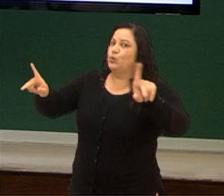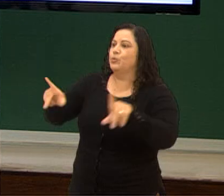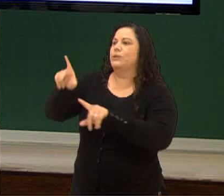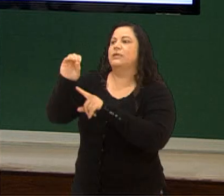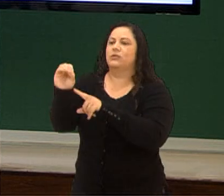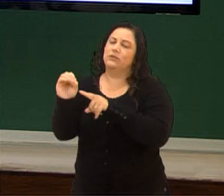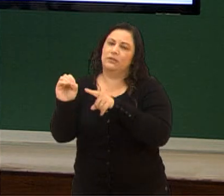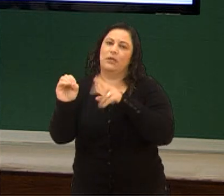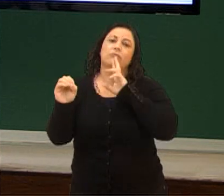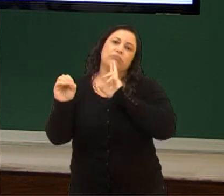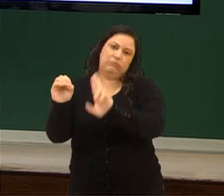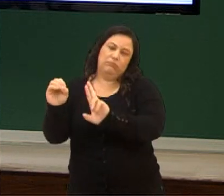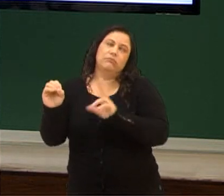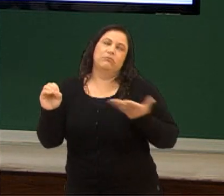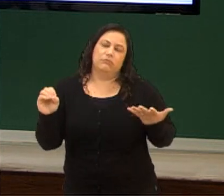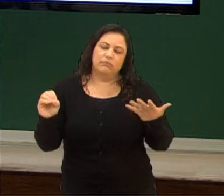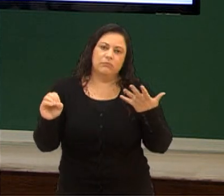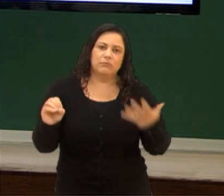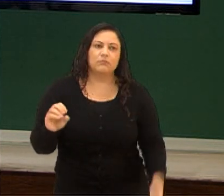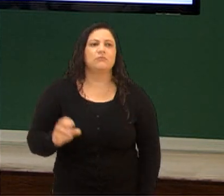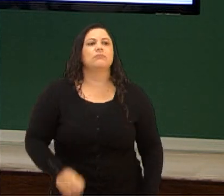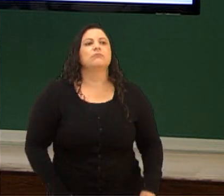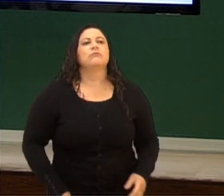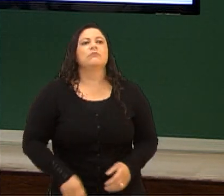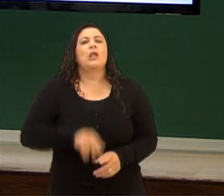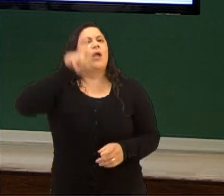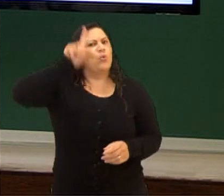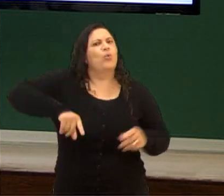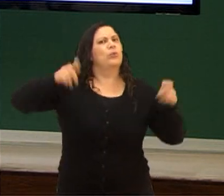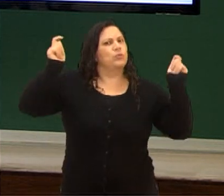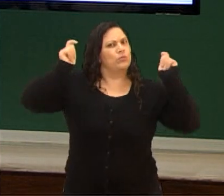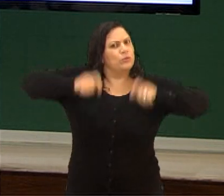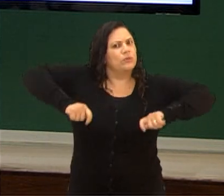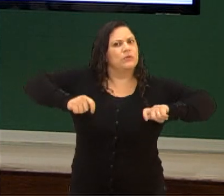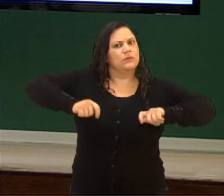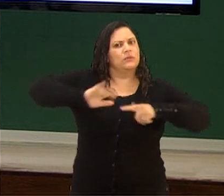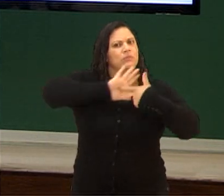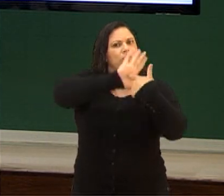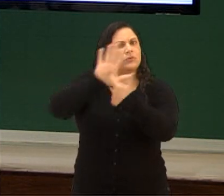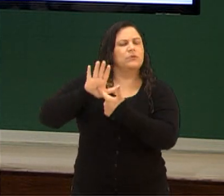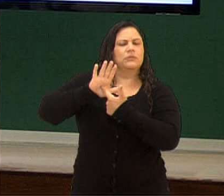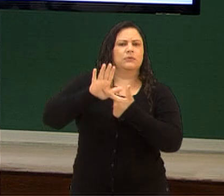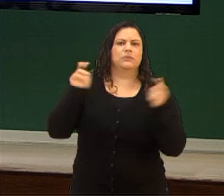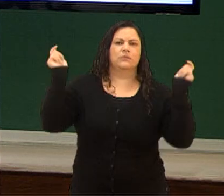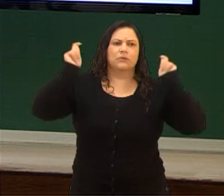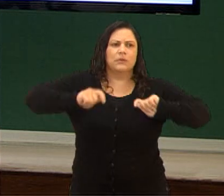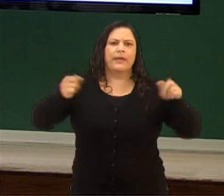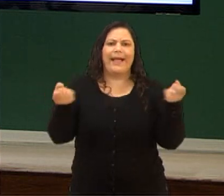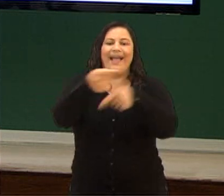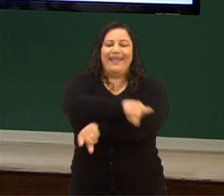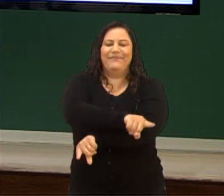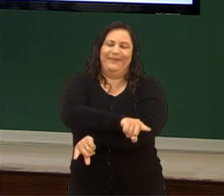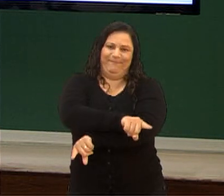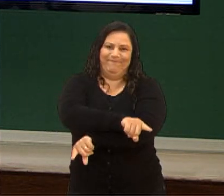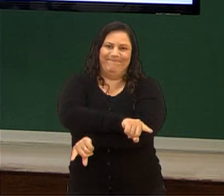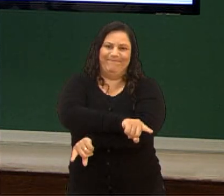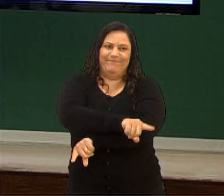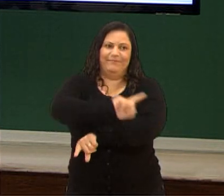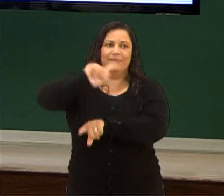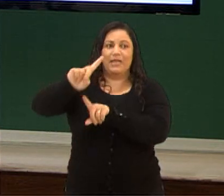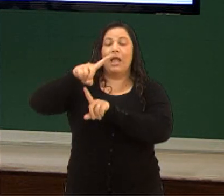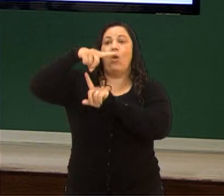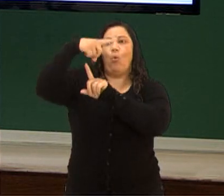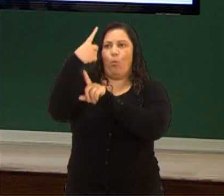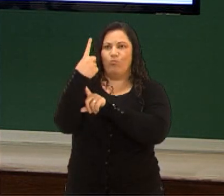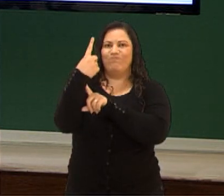pode ser que tenha um resultado, tá bom? Com isso, podemos mostrar que determinante da inversa é 1 sobre